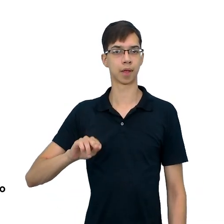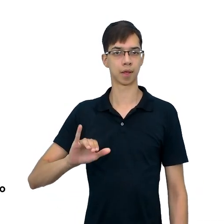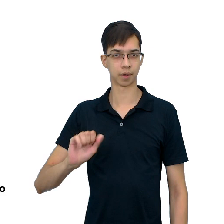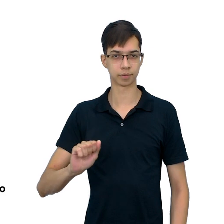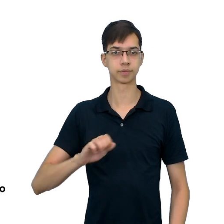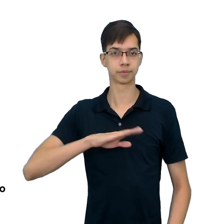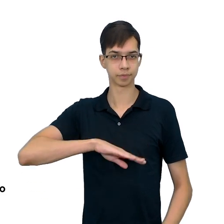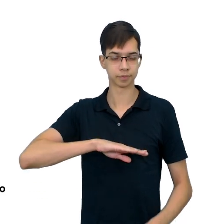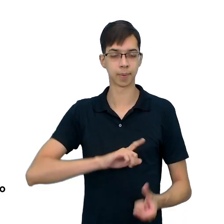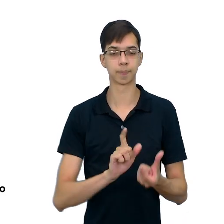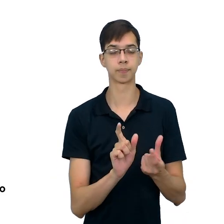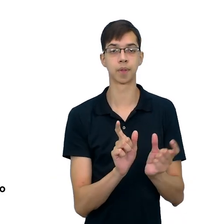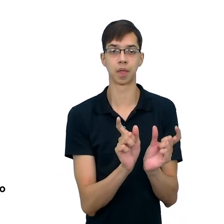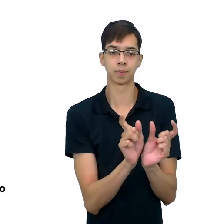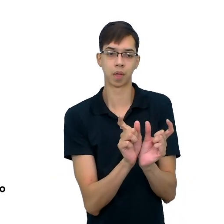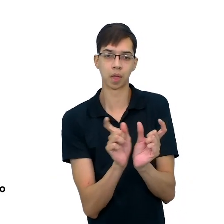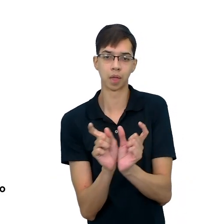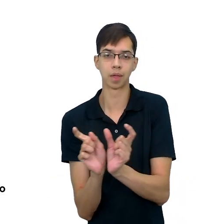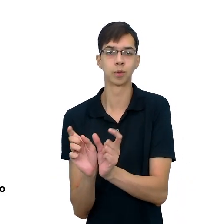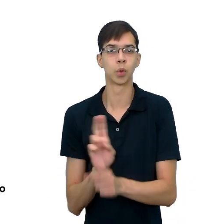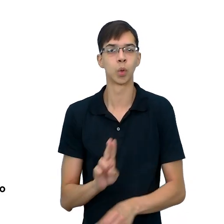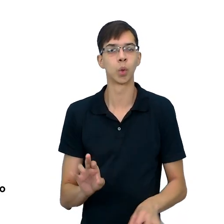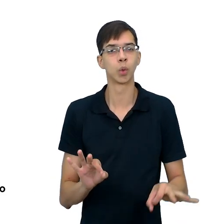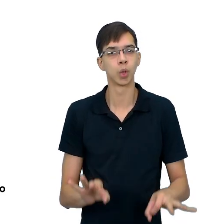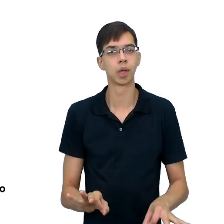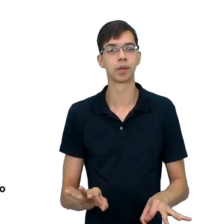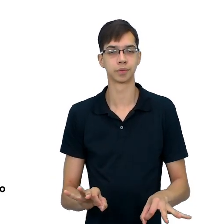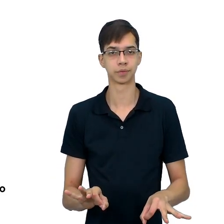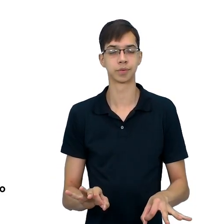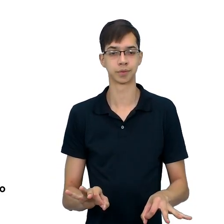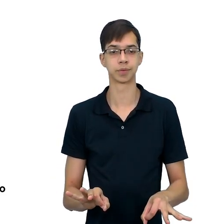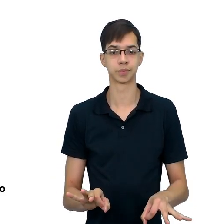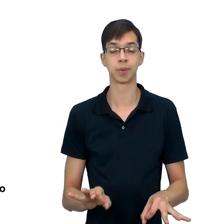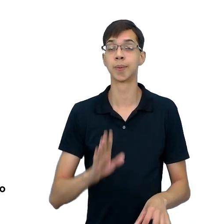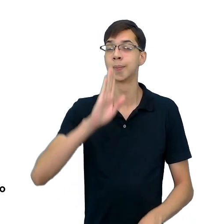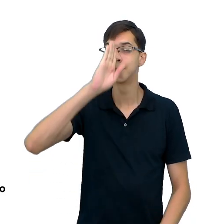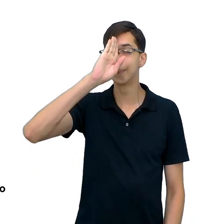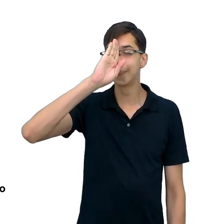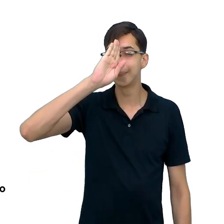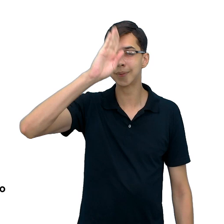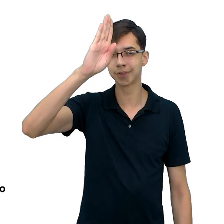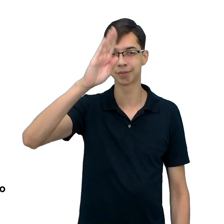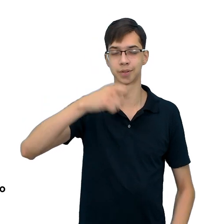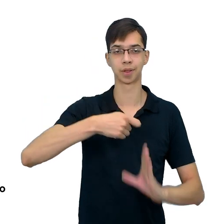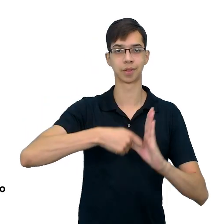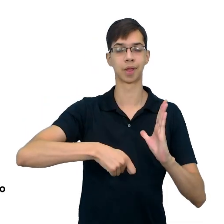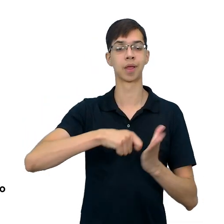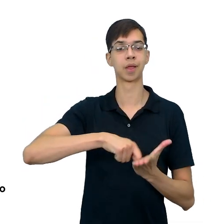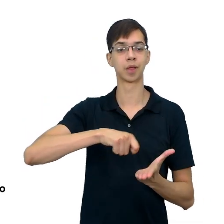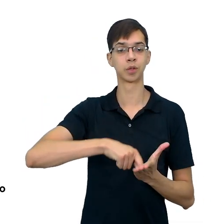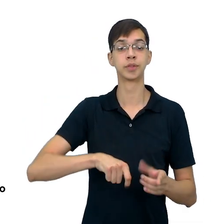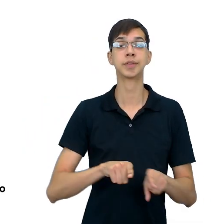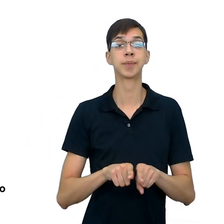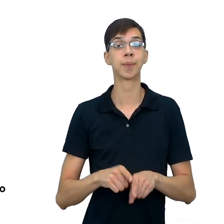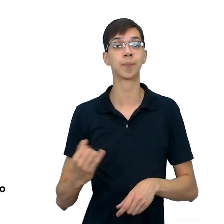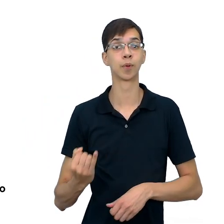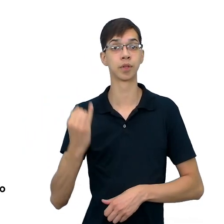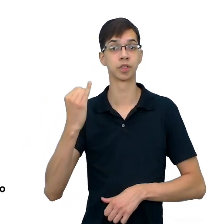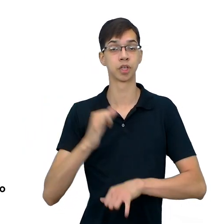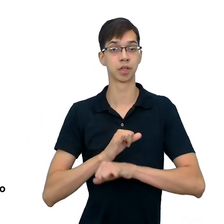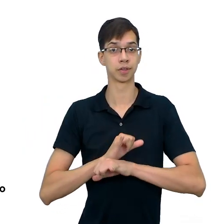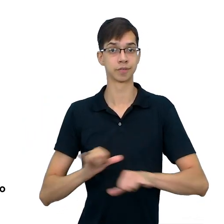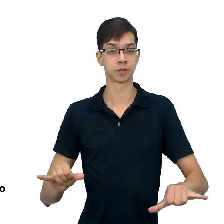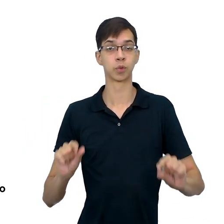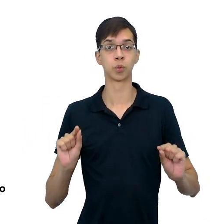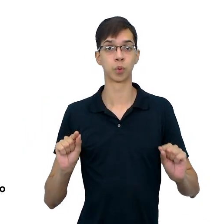elas progressão temática, anafra, catáfora, aí, são fundamentais, né? E vale também destacar que